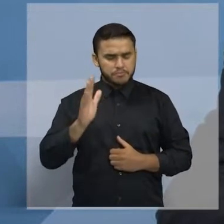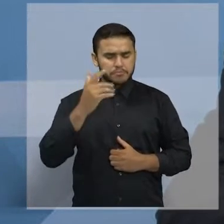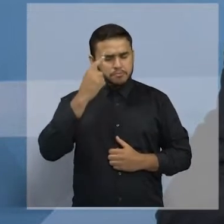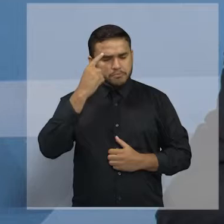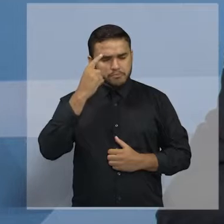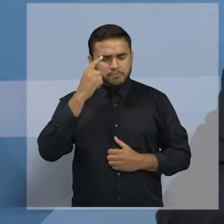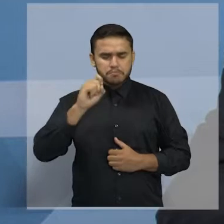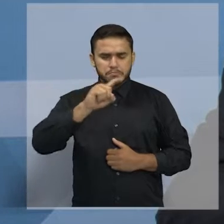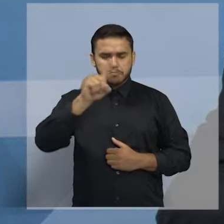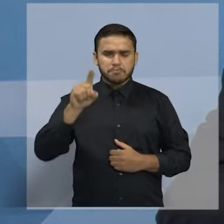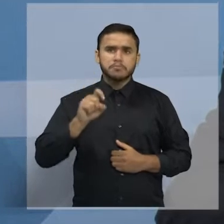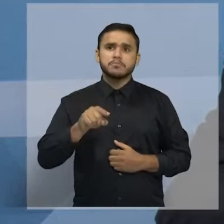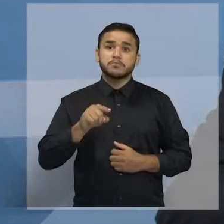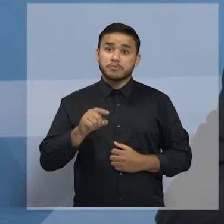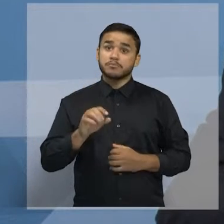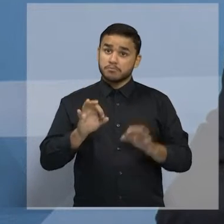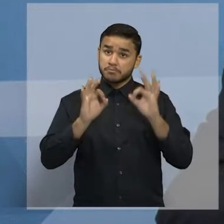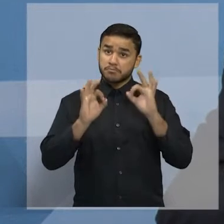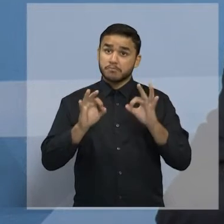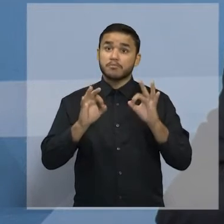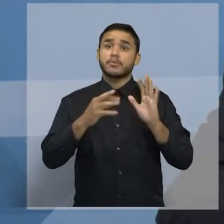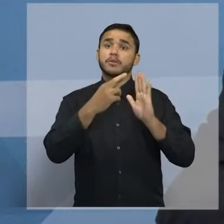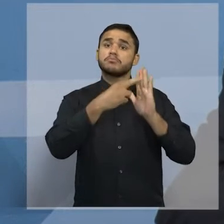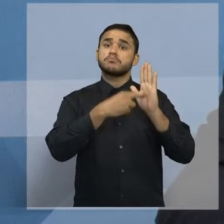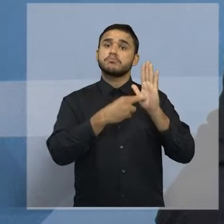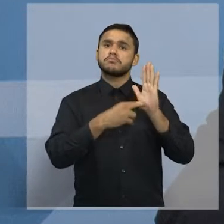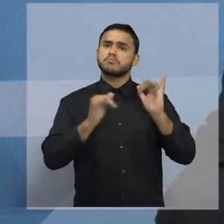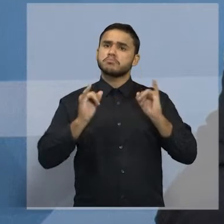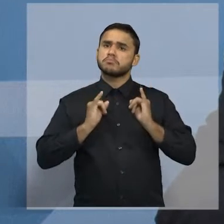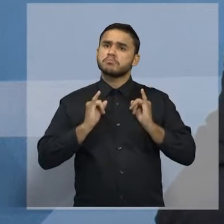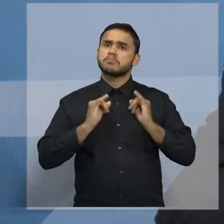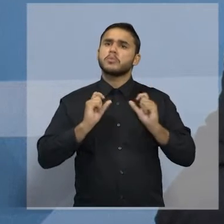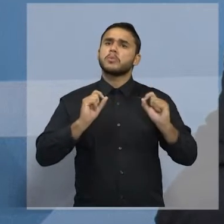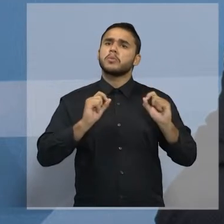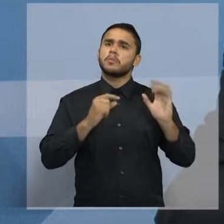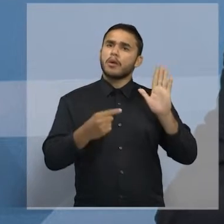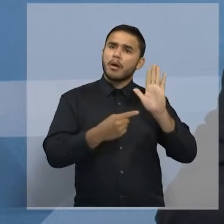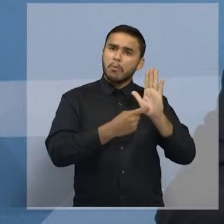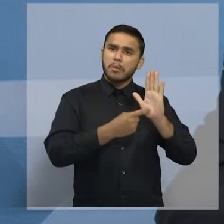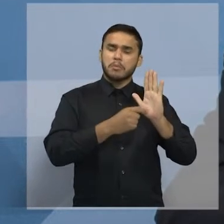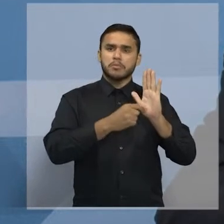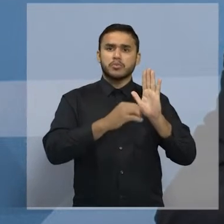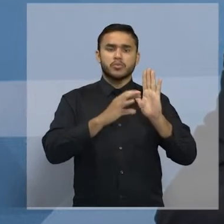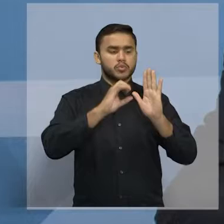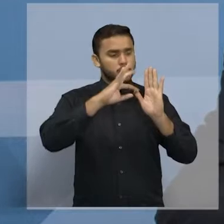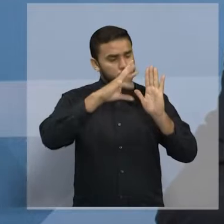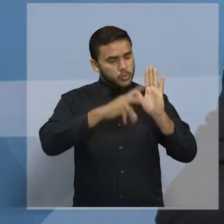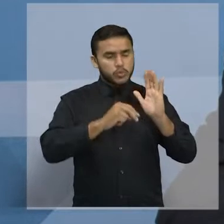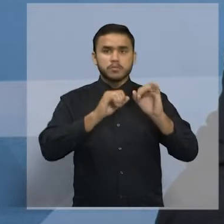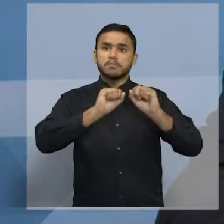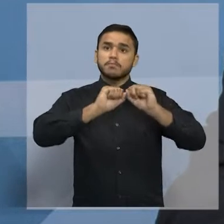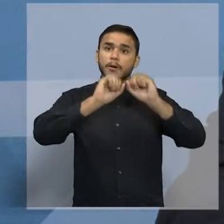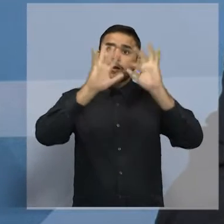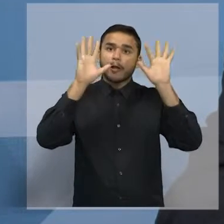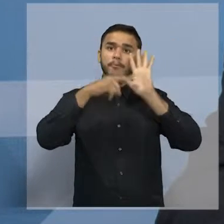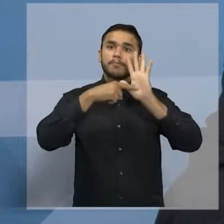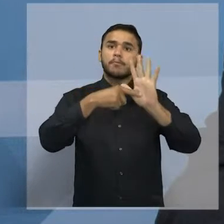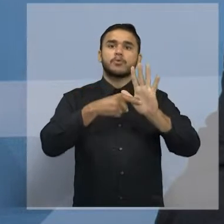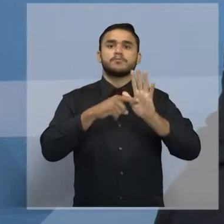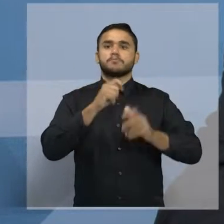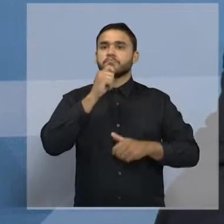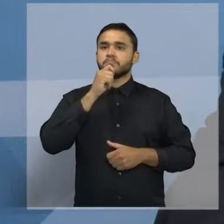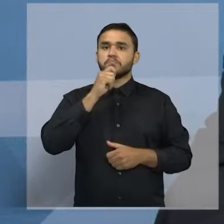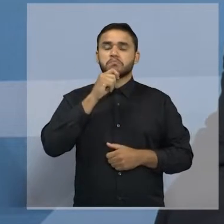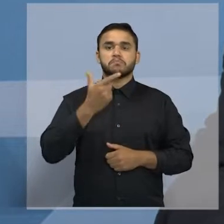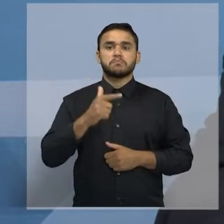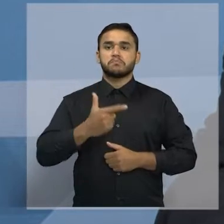para dizer que, efetivamente, o conteúdo dessa reforma, ela não está sendo explicitada para